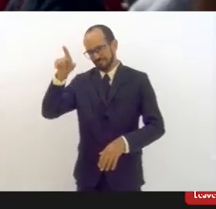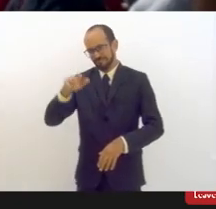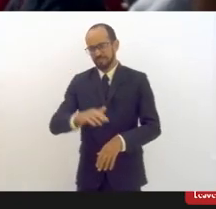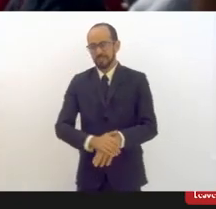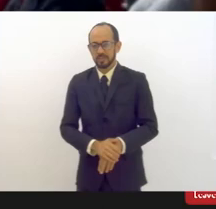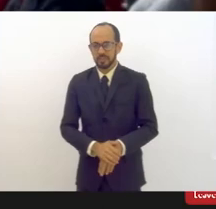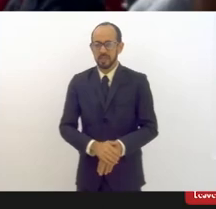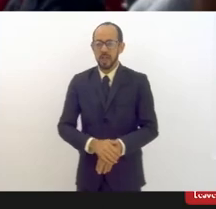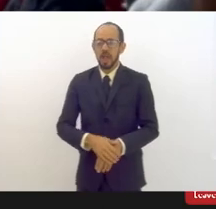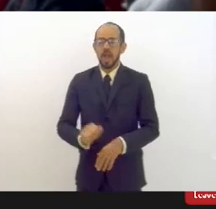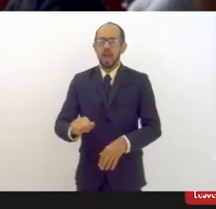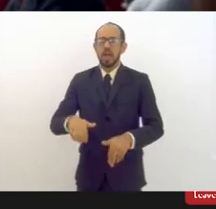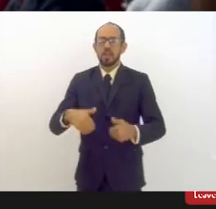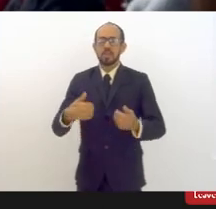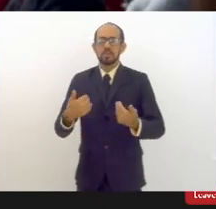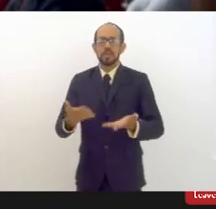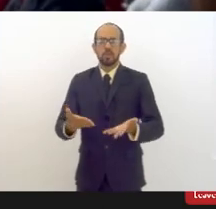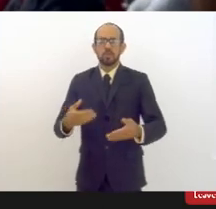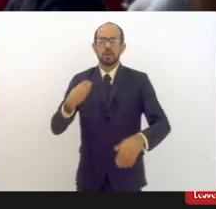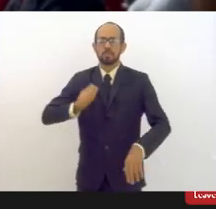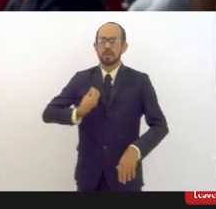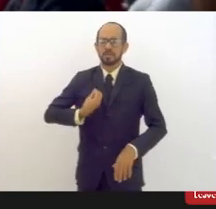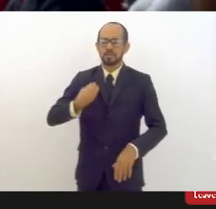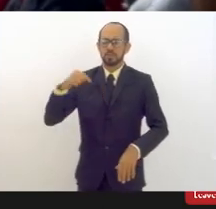Está presente aqui os nossos subsecretários,